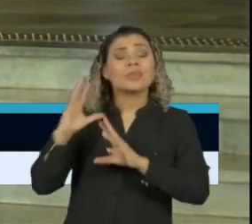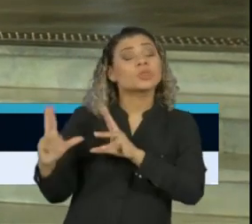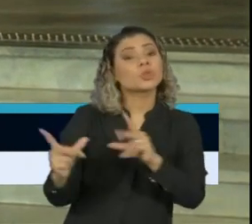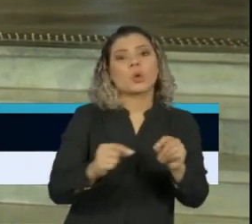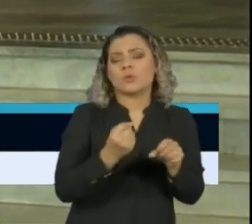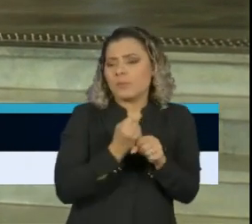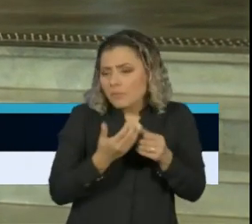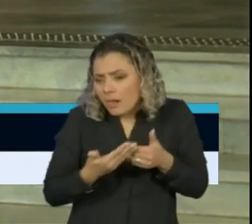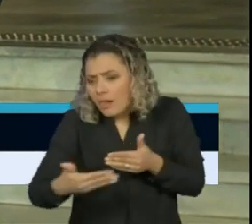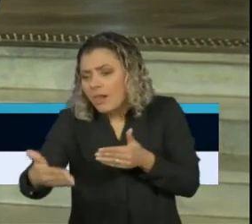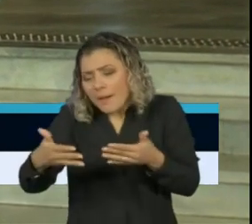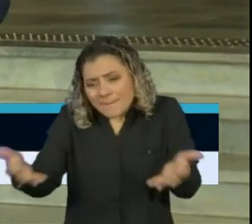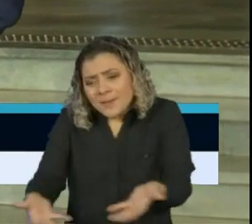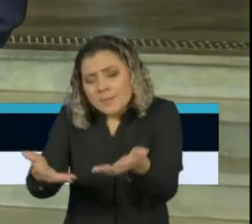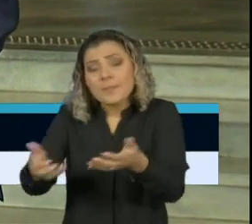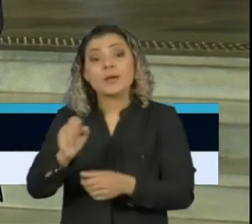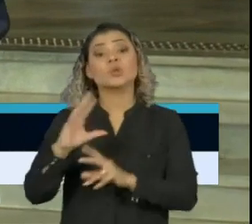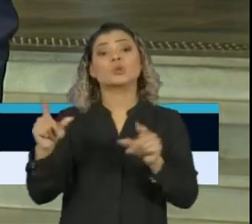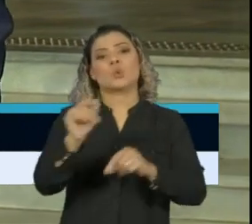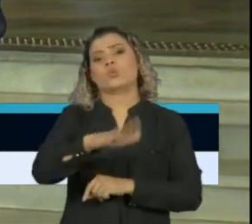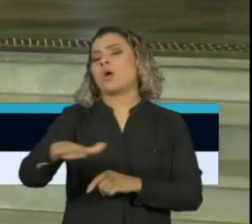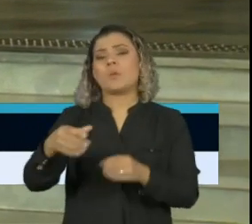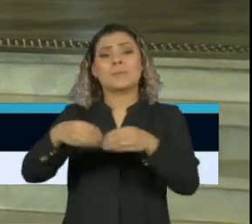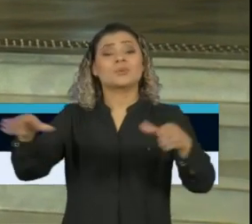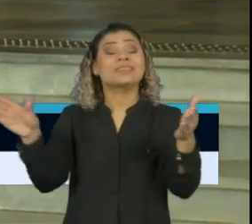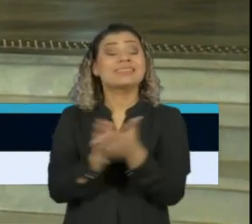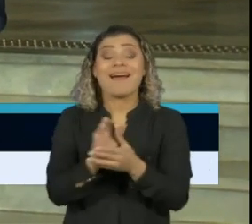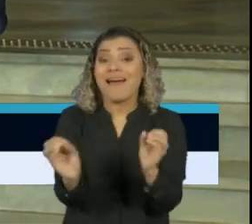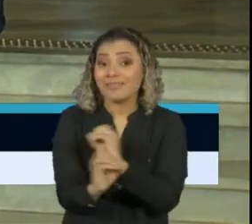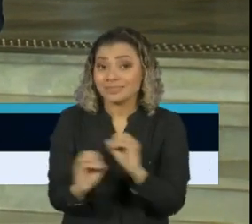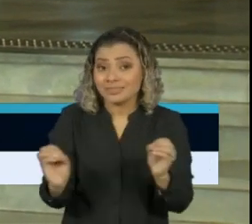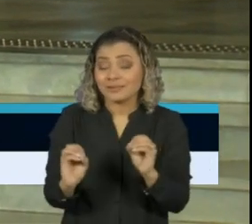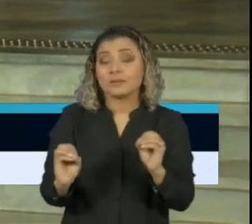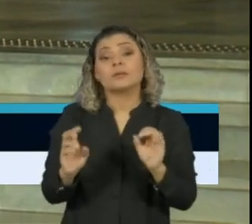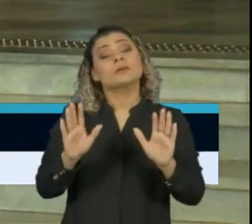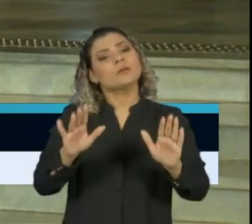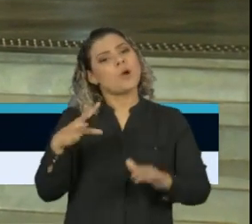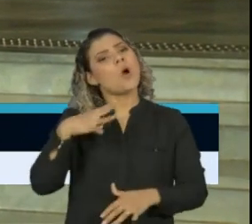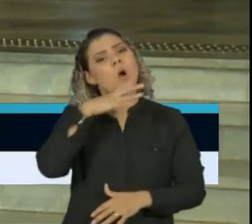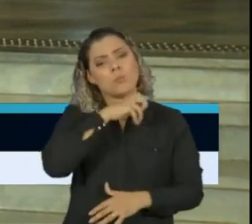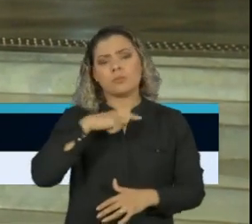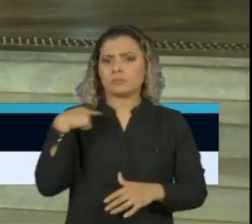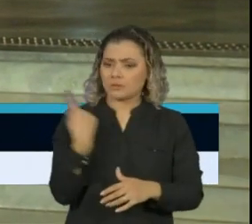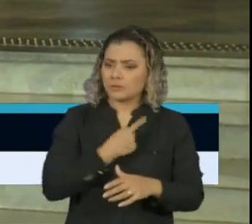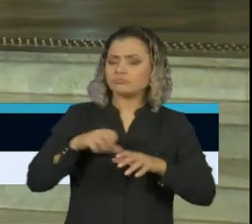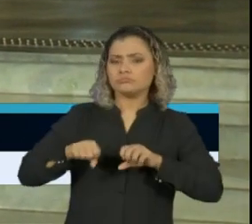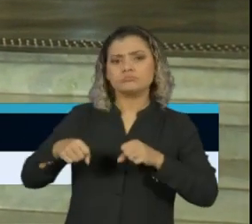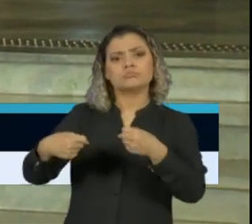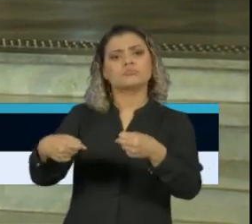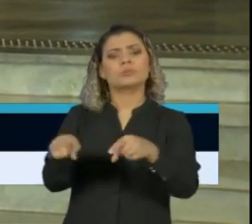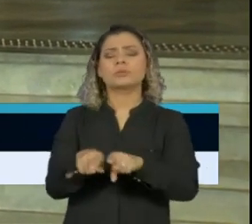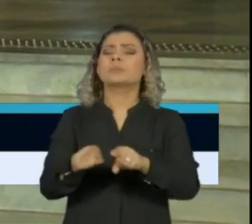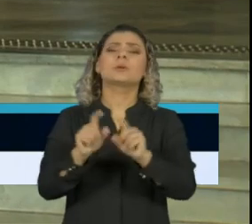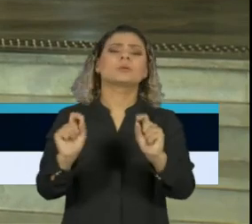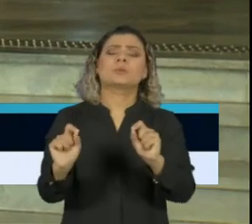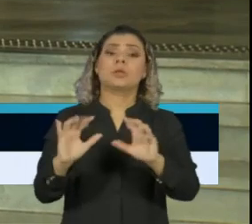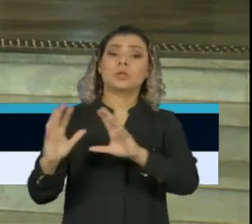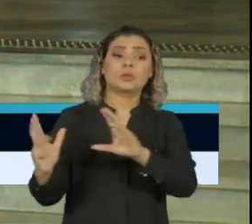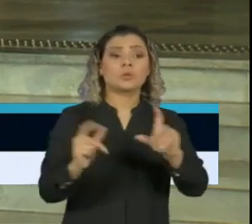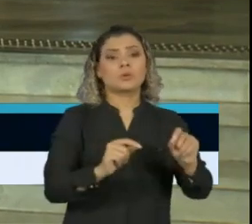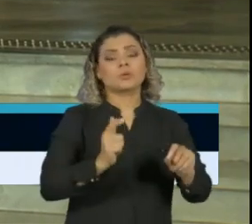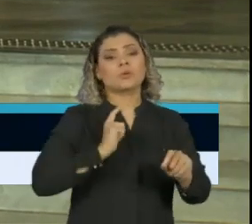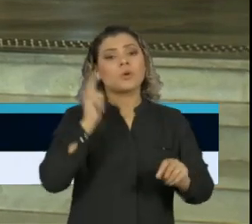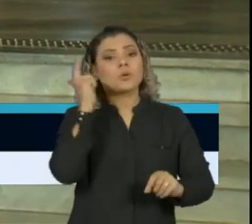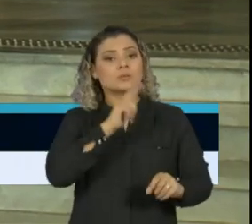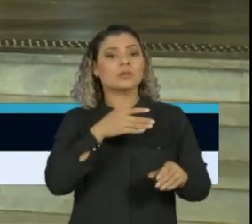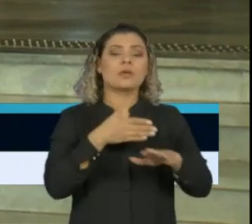durante todo o ano para que nenhum estudante seja prejudicado. Logicamente que vamos fazer um esforço neste momento para que todos possam ter o